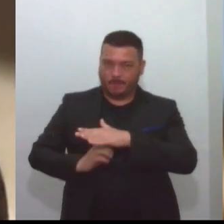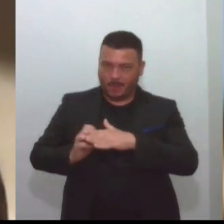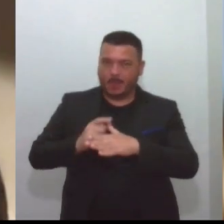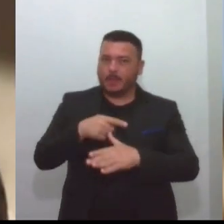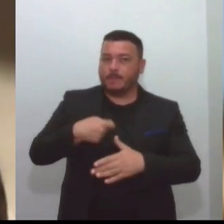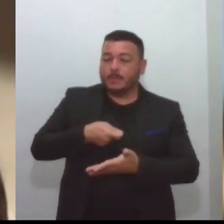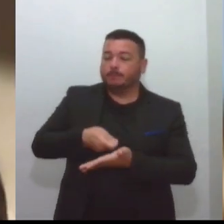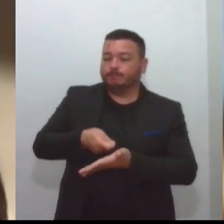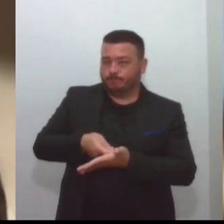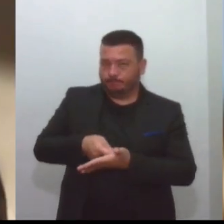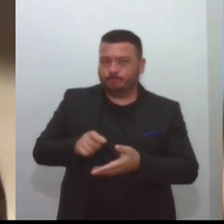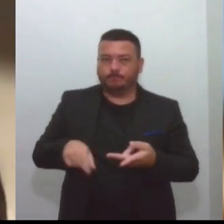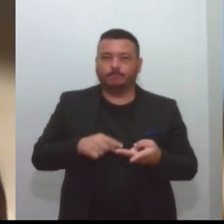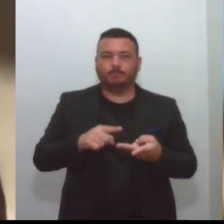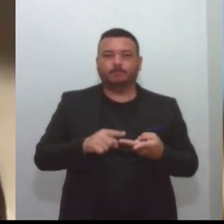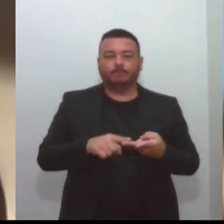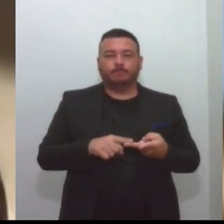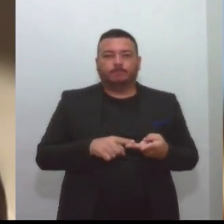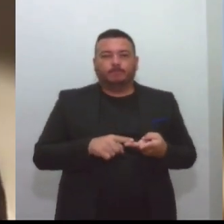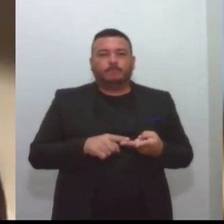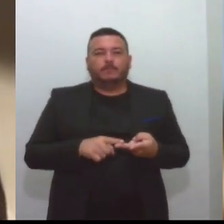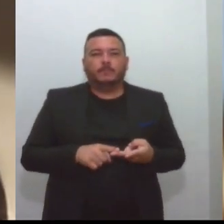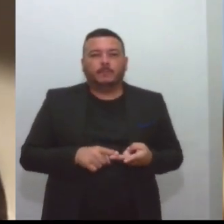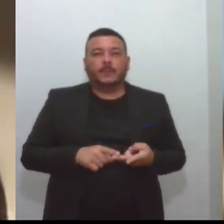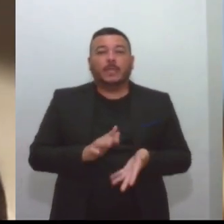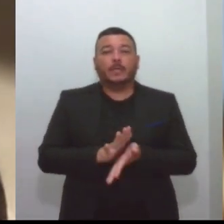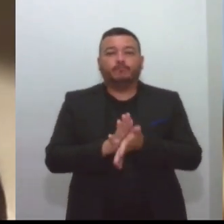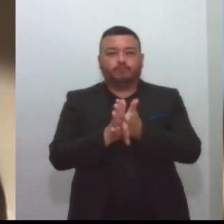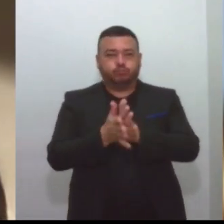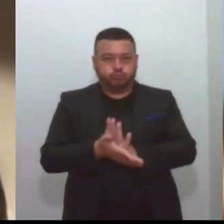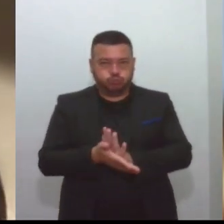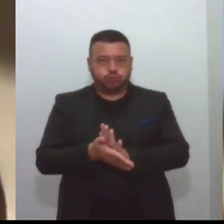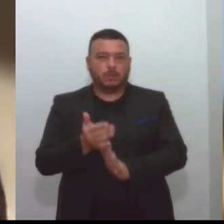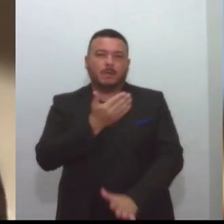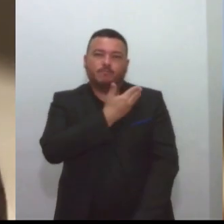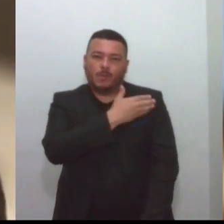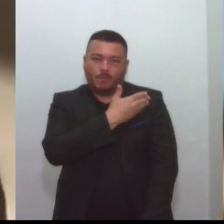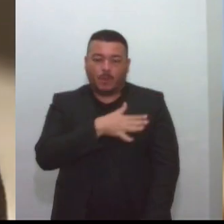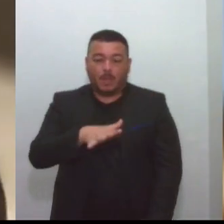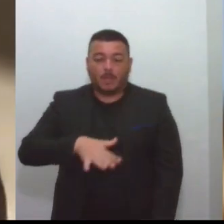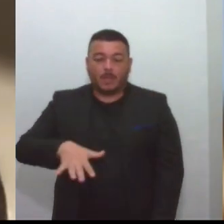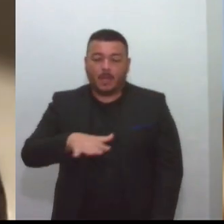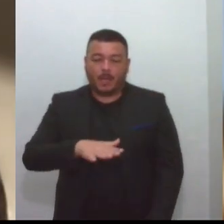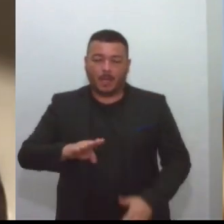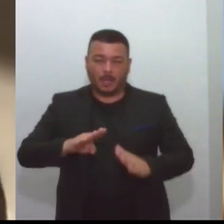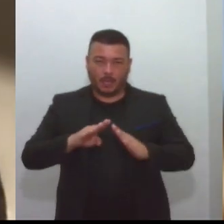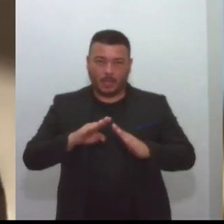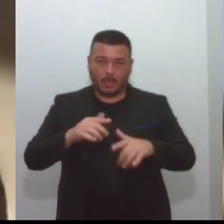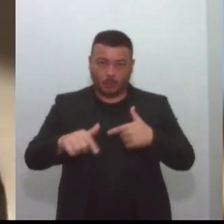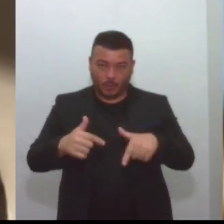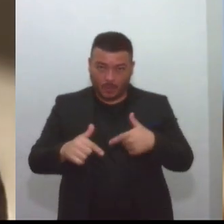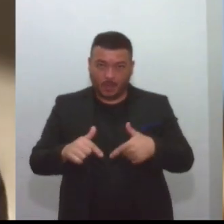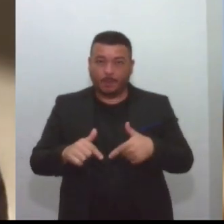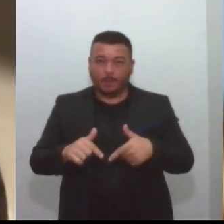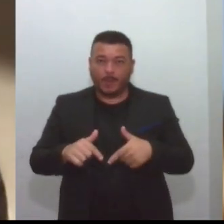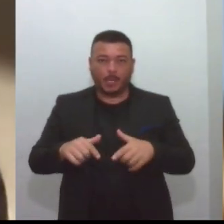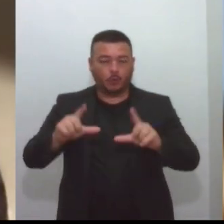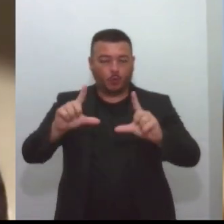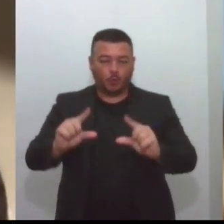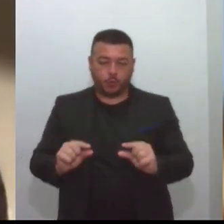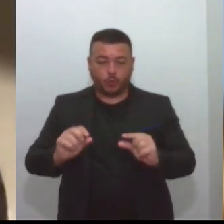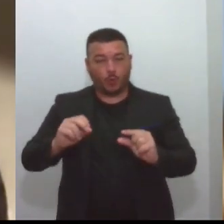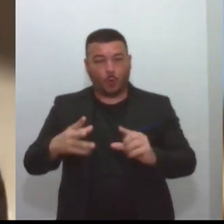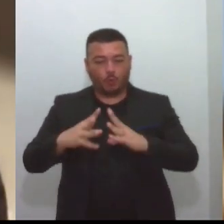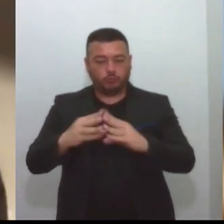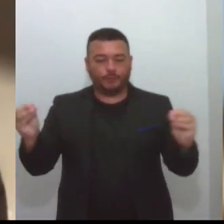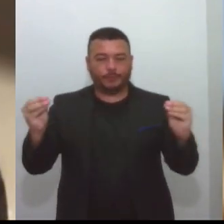fazer com que o preconceito e a discriminação no ambiente de trabalho sejam abolidos. E a